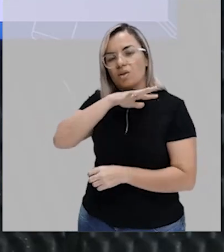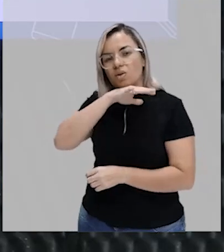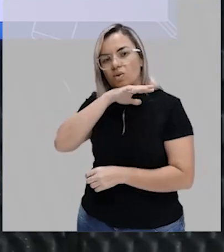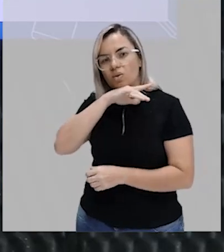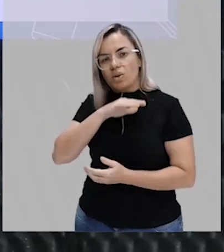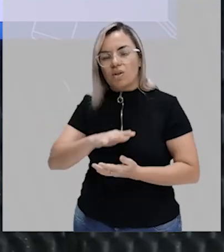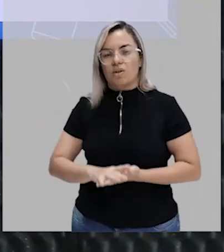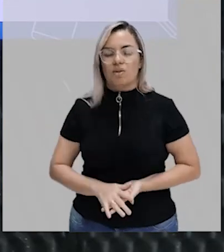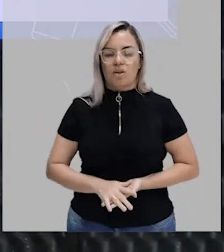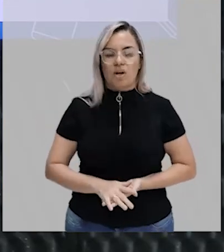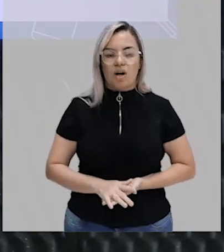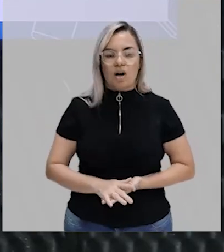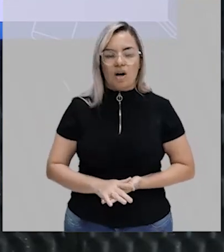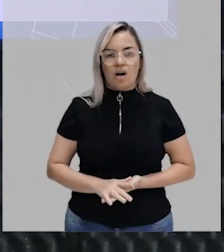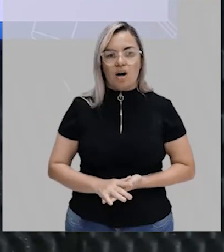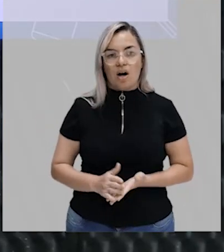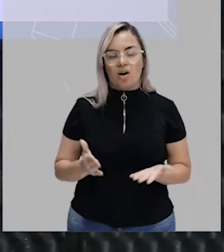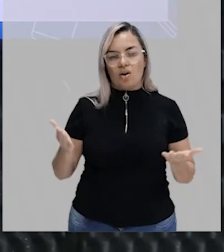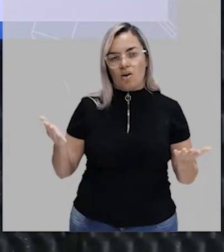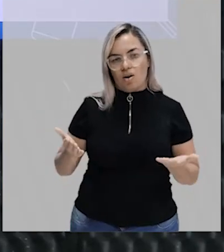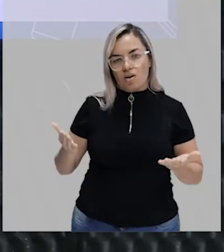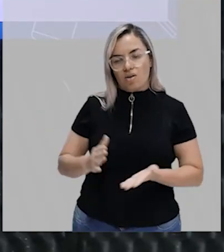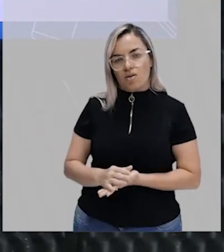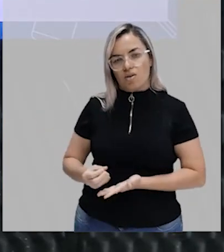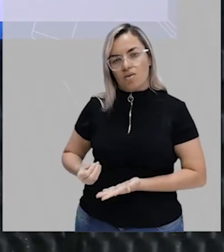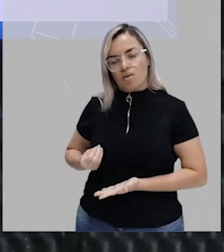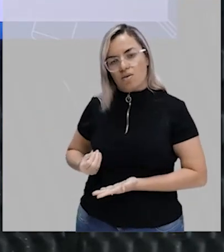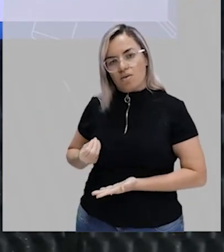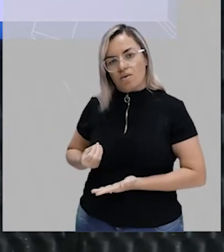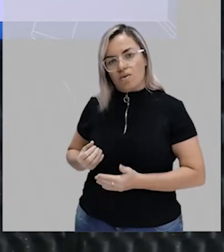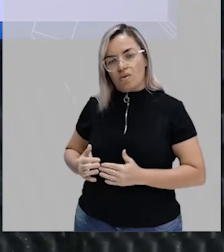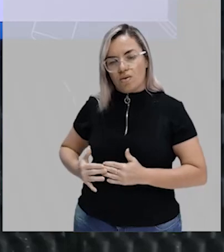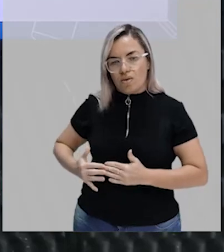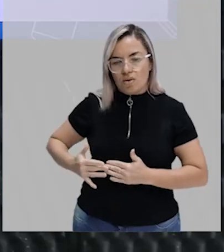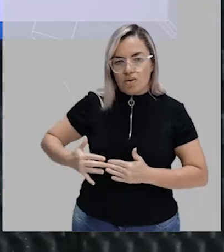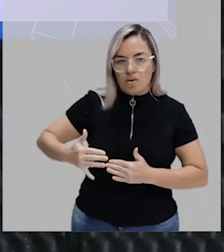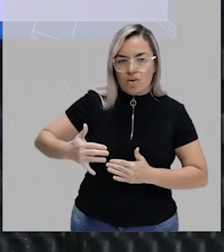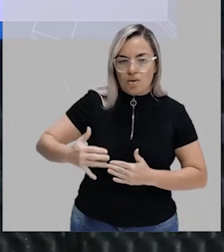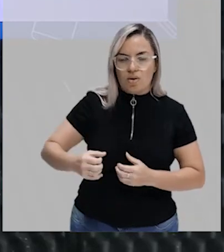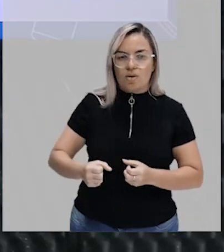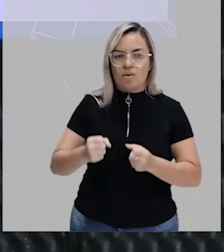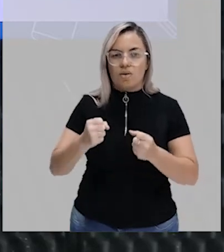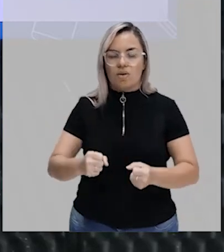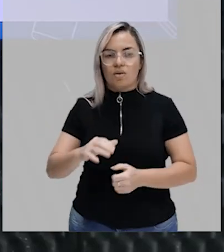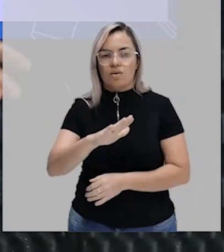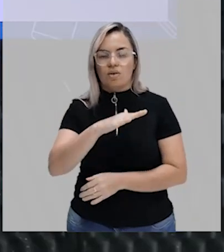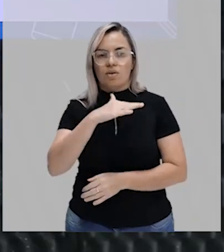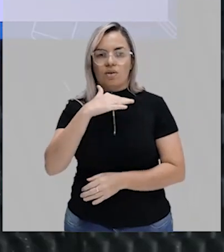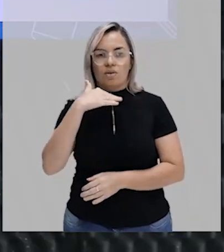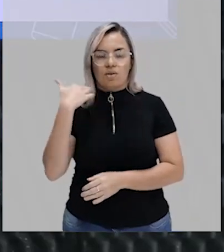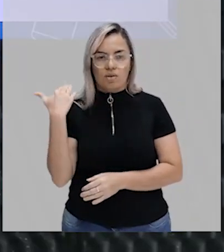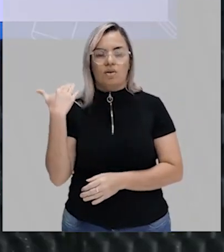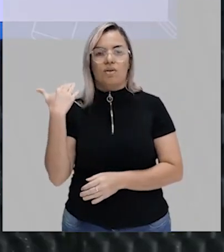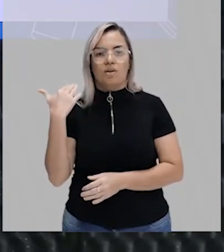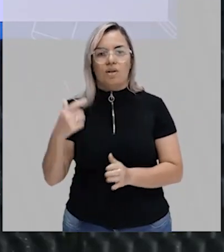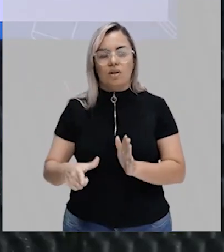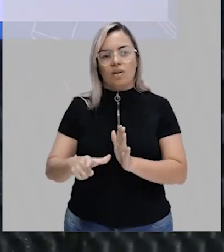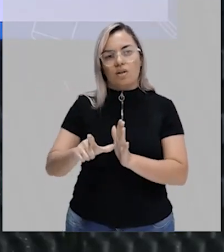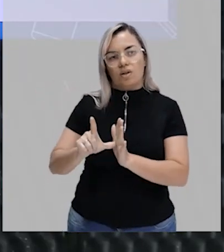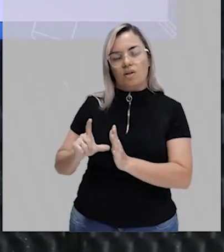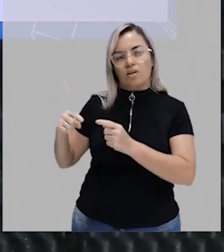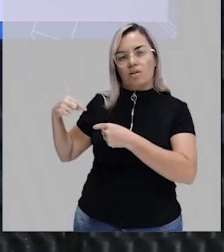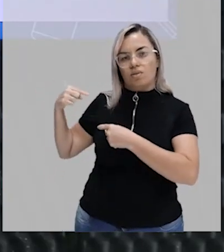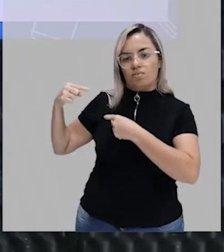ele viver por um bom tempo, ele pode morrer antes dele se reproduzir. Aí ele não vai conseguir passar para as